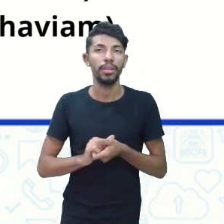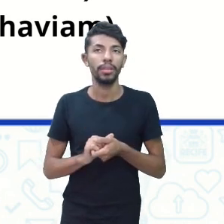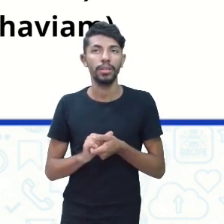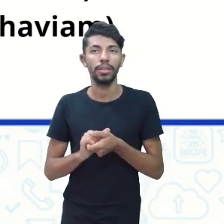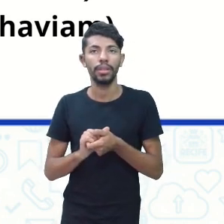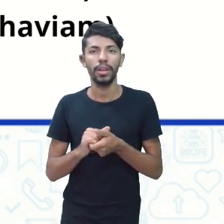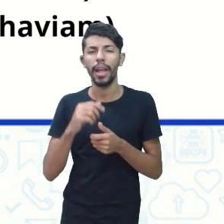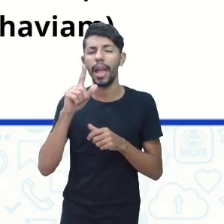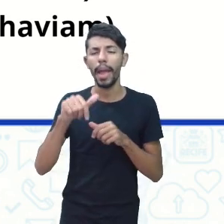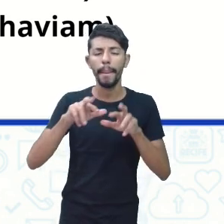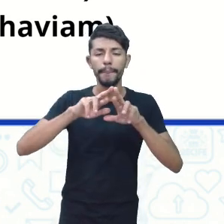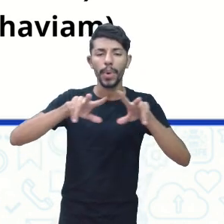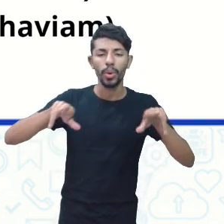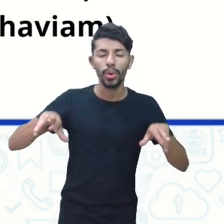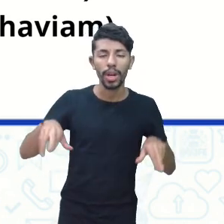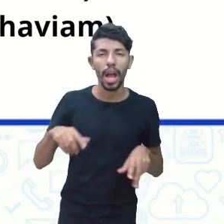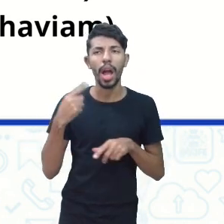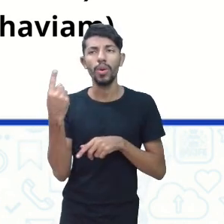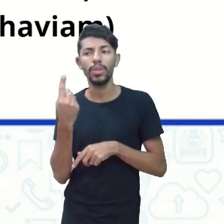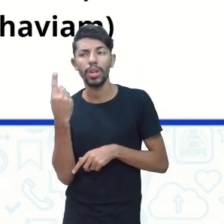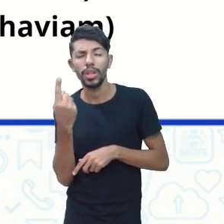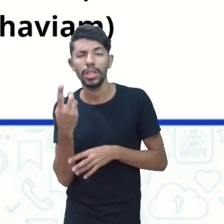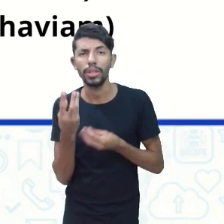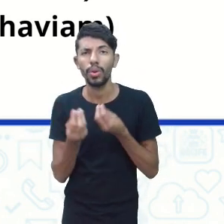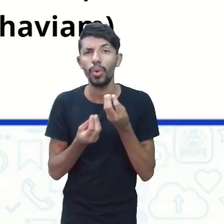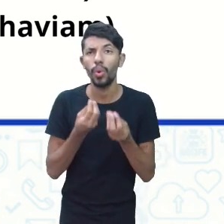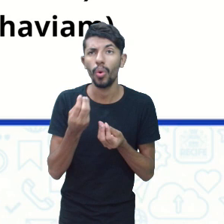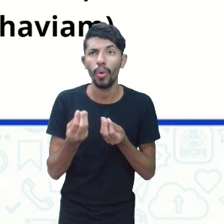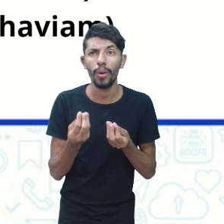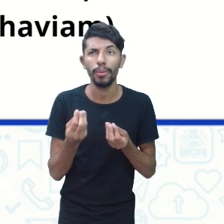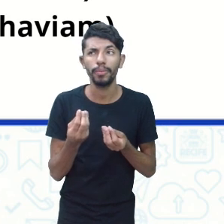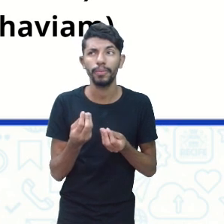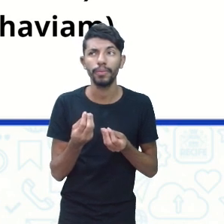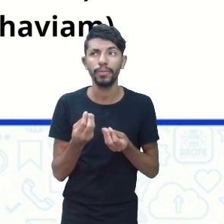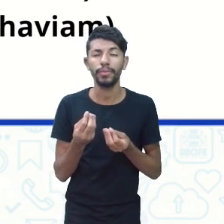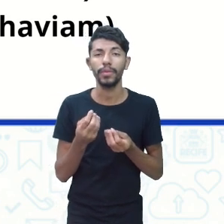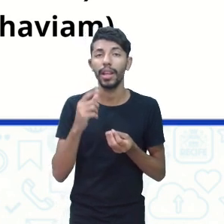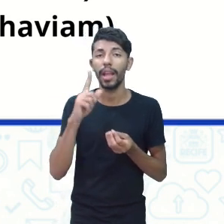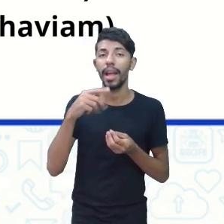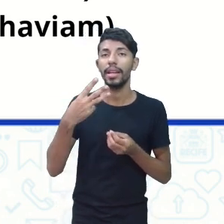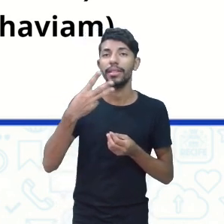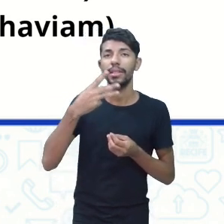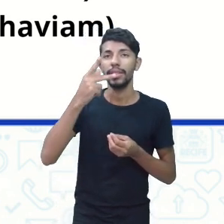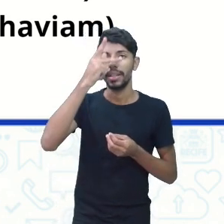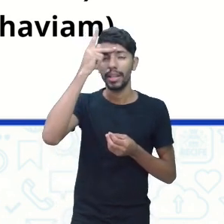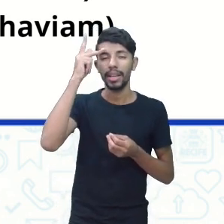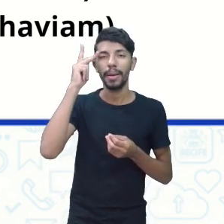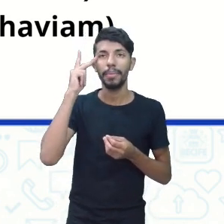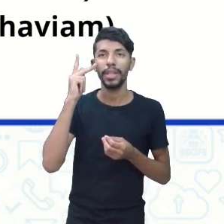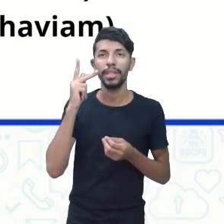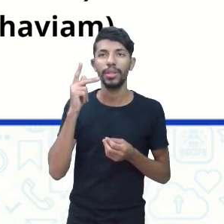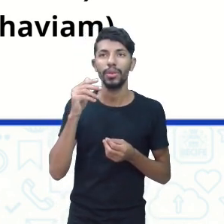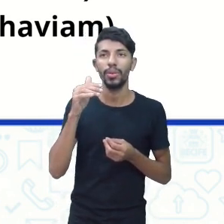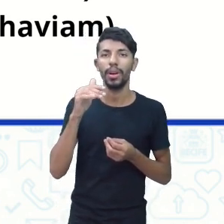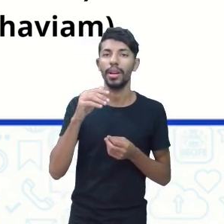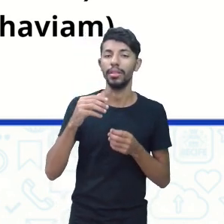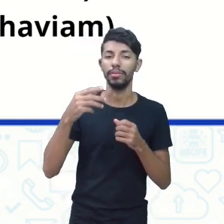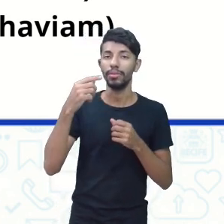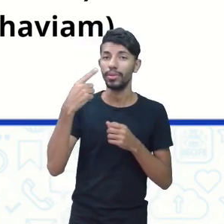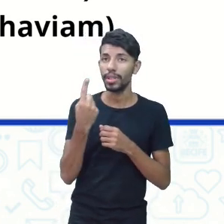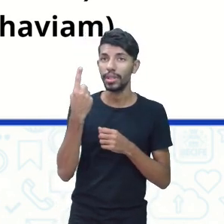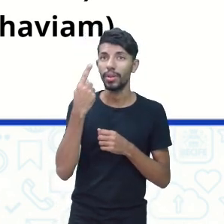está no plural, no singular, ela, não é? Terceira pessoa do singular, né? Ela, a multidão, não